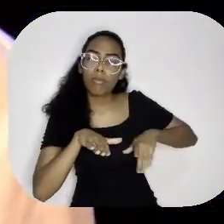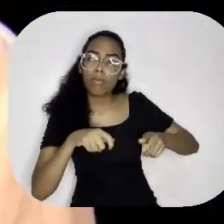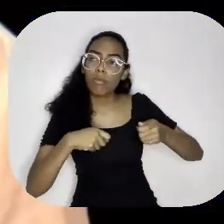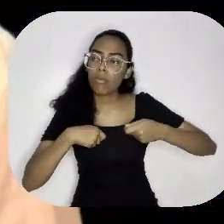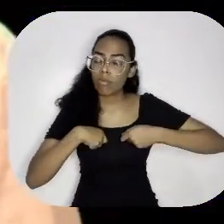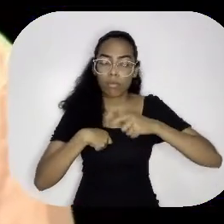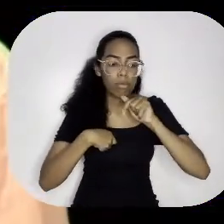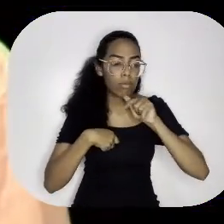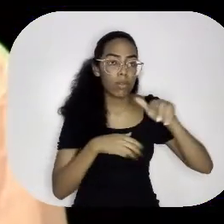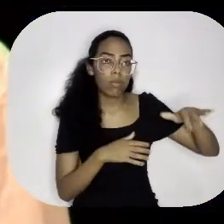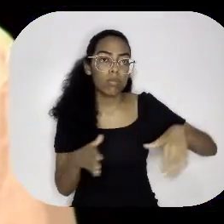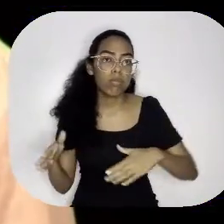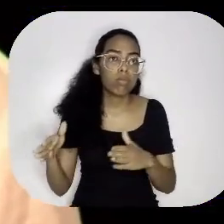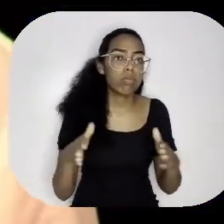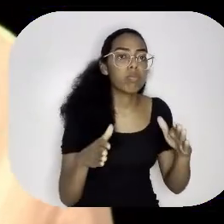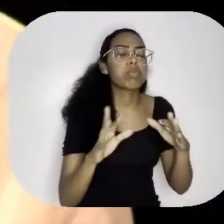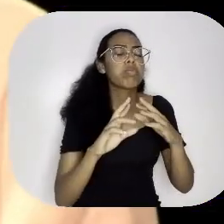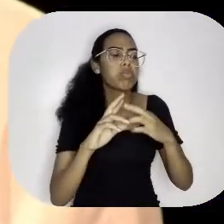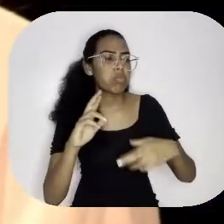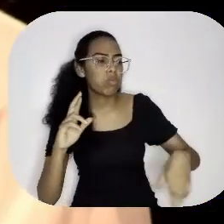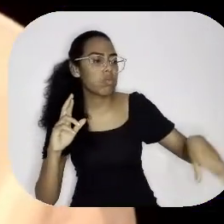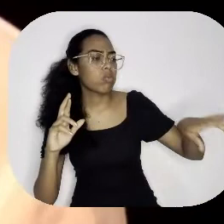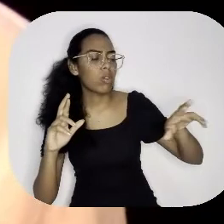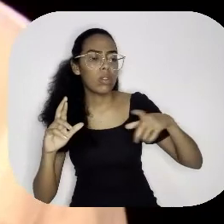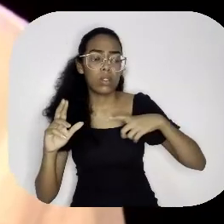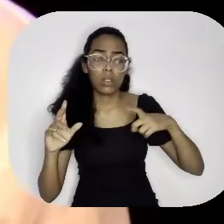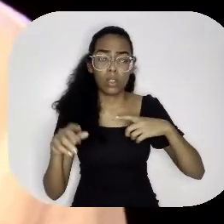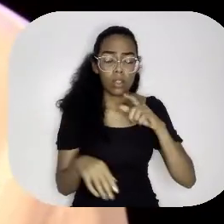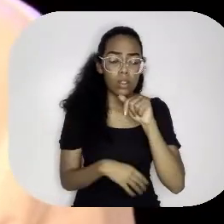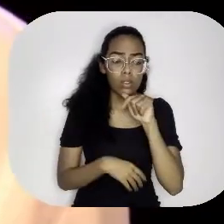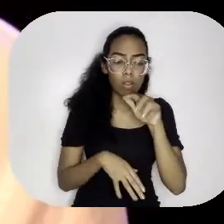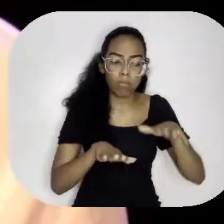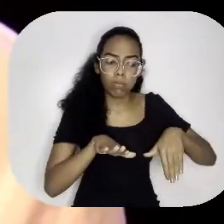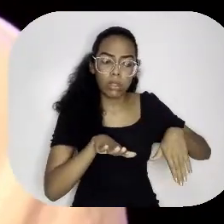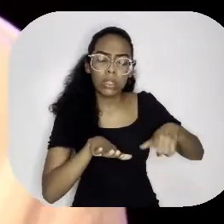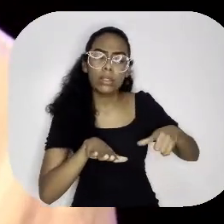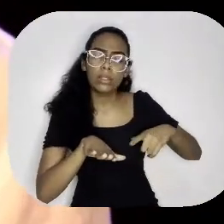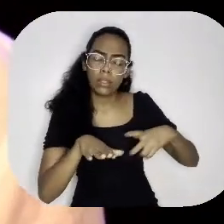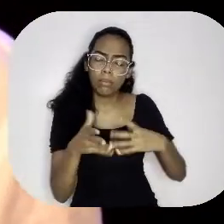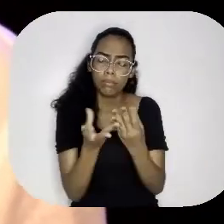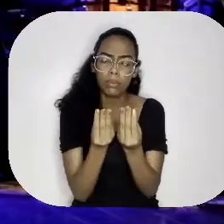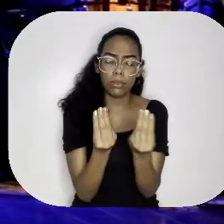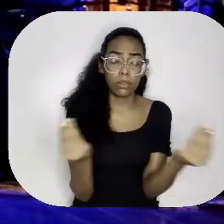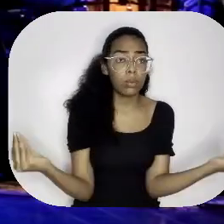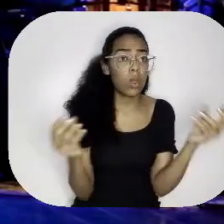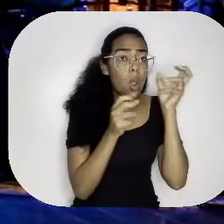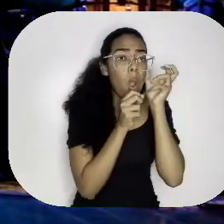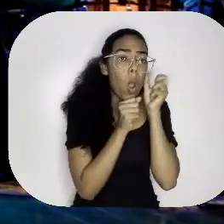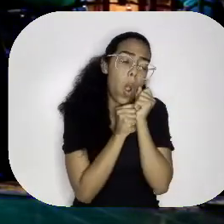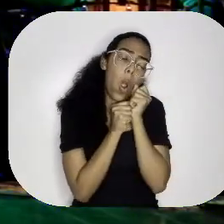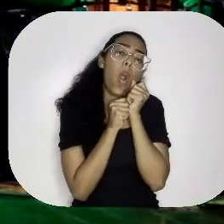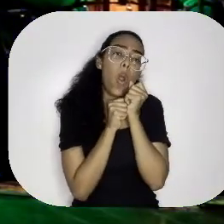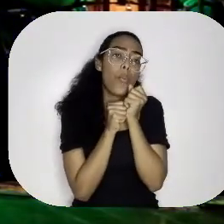ser um rio de perfume, no mar que escorre de chorume, onde